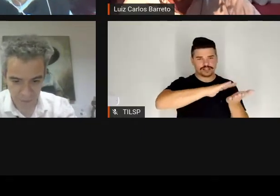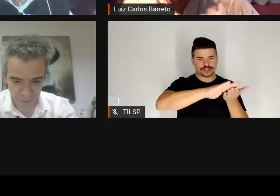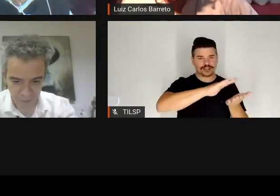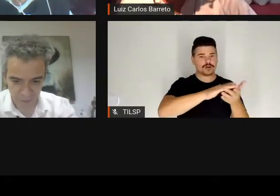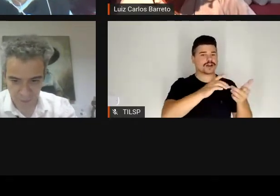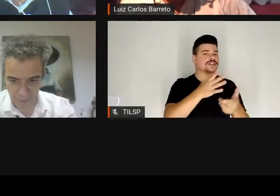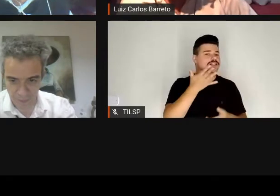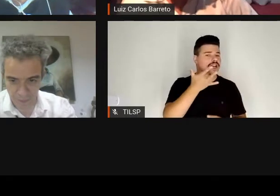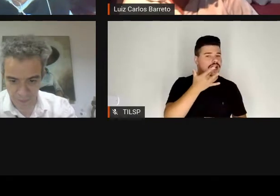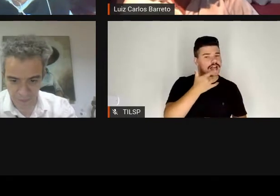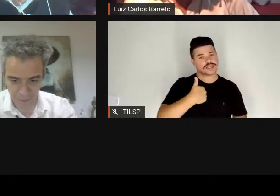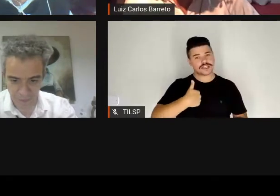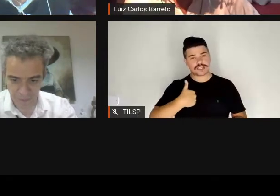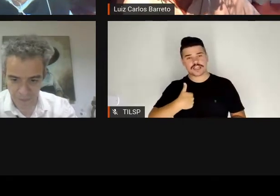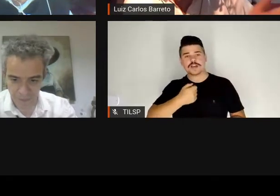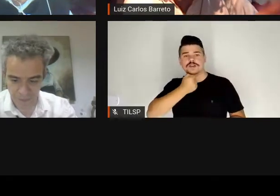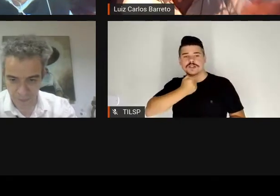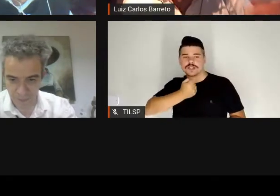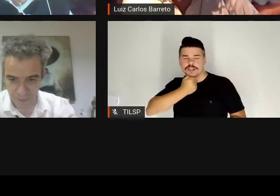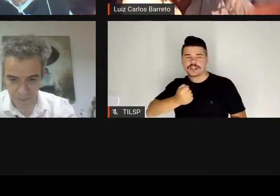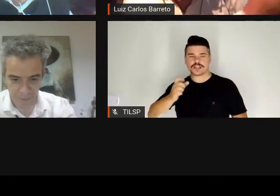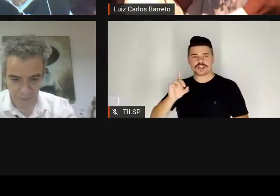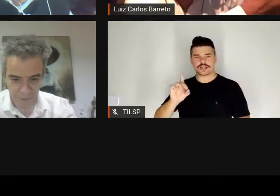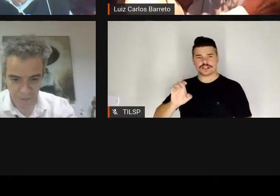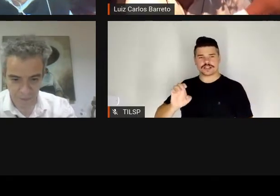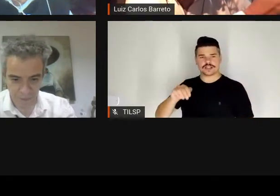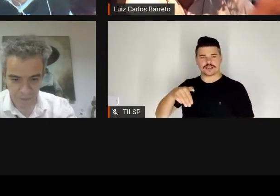jornal de um senador,